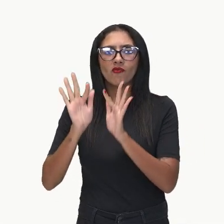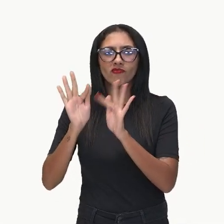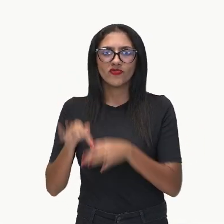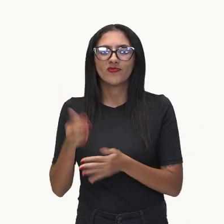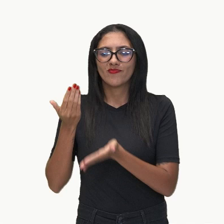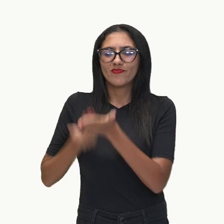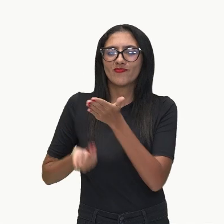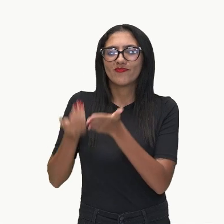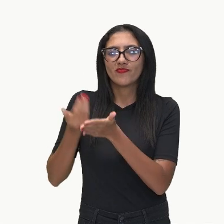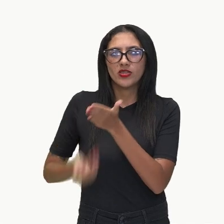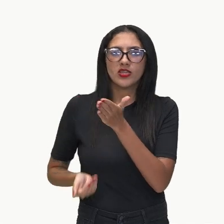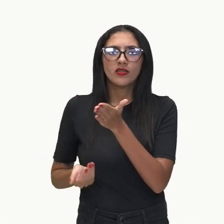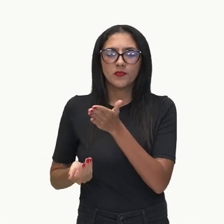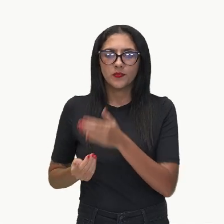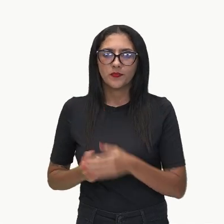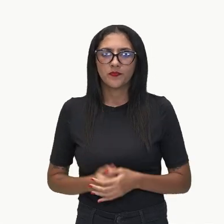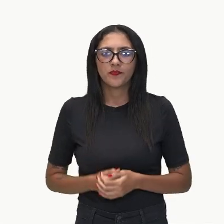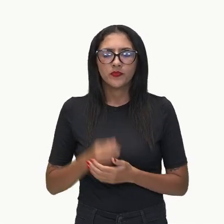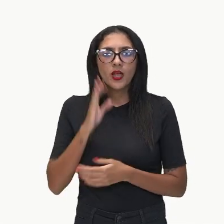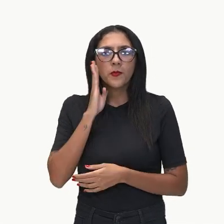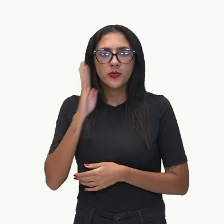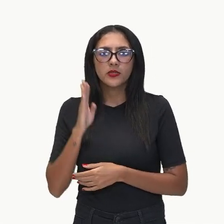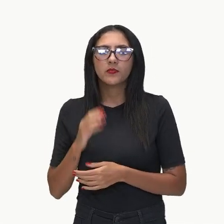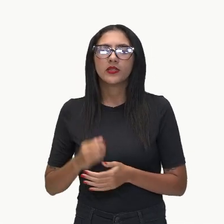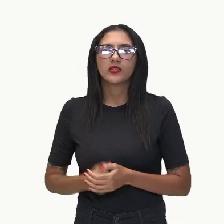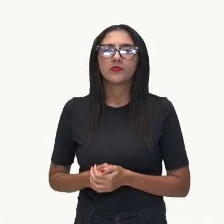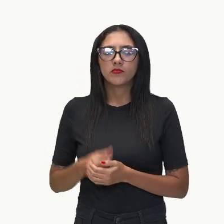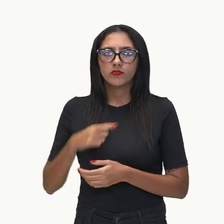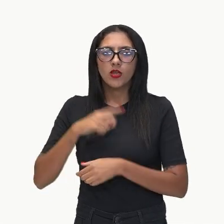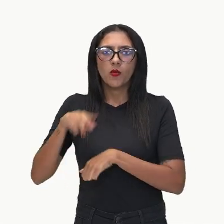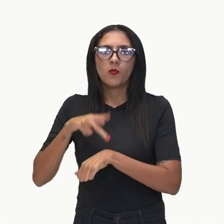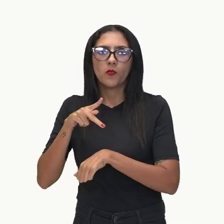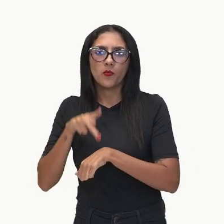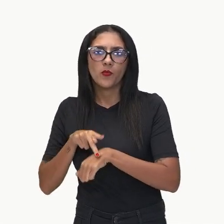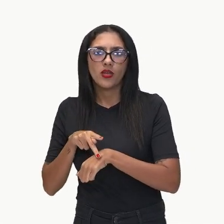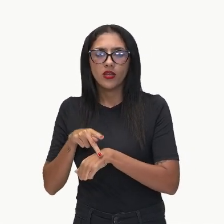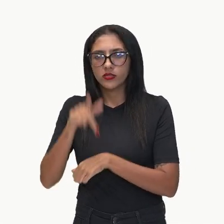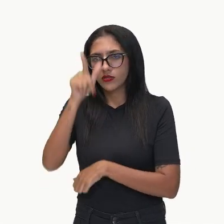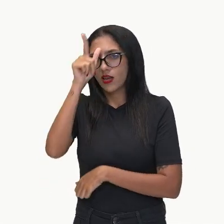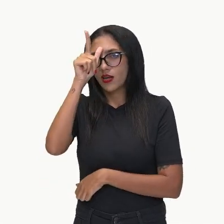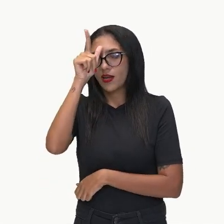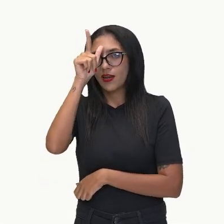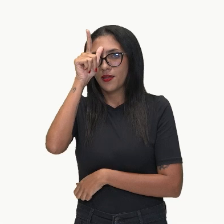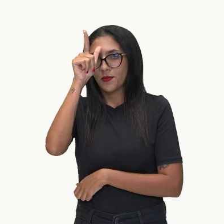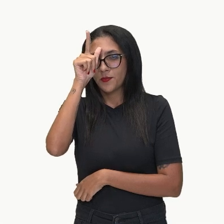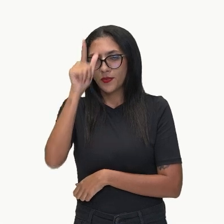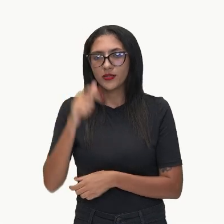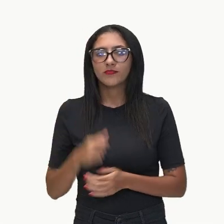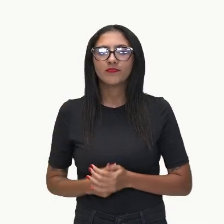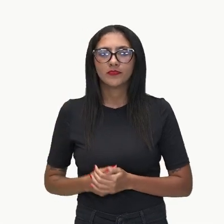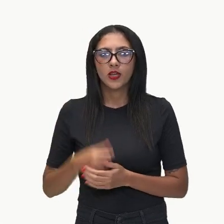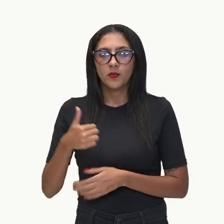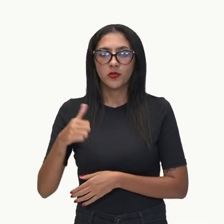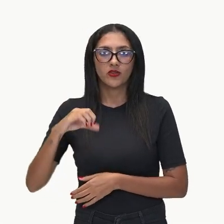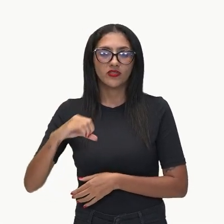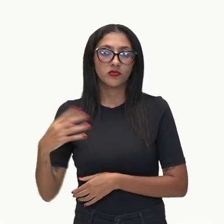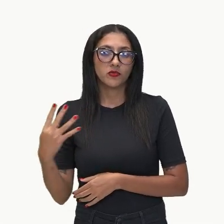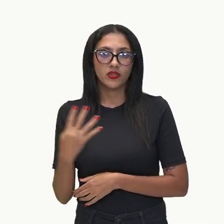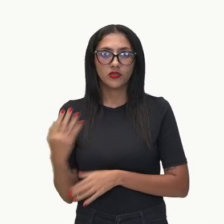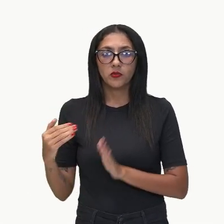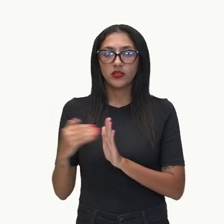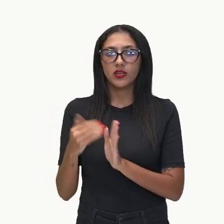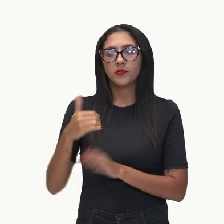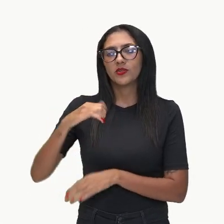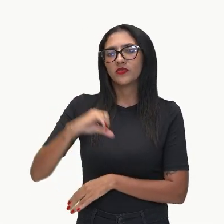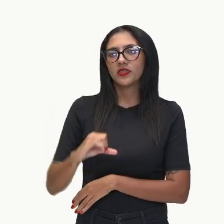do eixo, né? Principalmente ali representado pelos alemães entre 1944 e o fim da